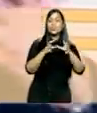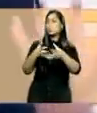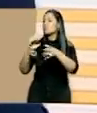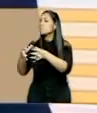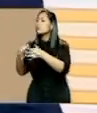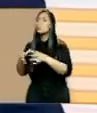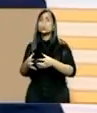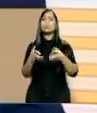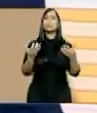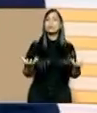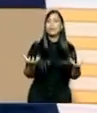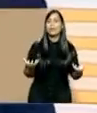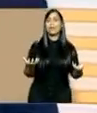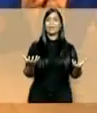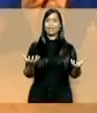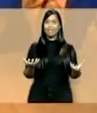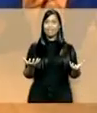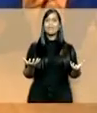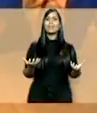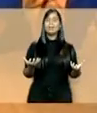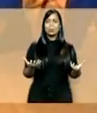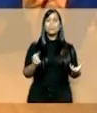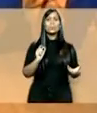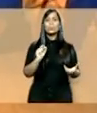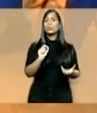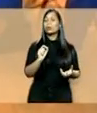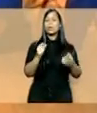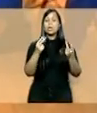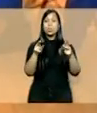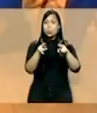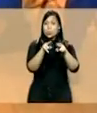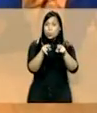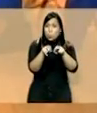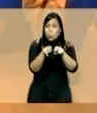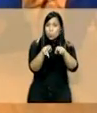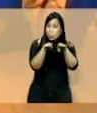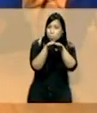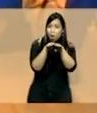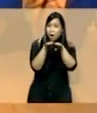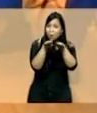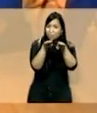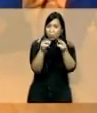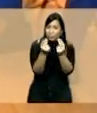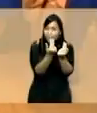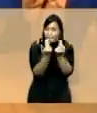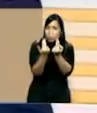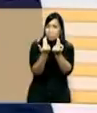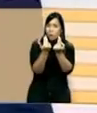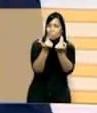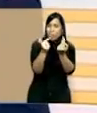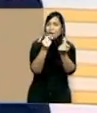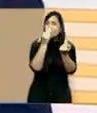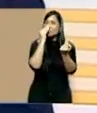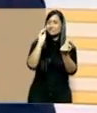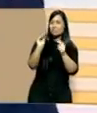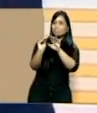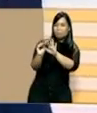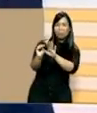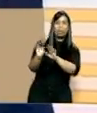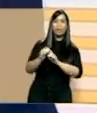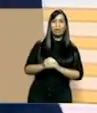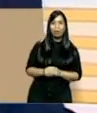classe, você quer uniformizar. O que não é idêntico, o que não é igual, a gente despreza, a gente rejeita. O ser humano tem